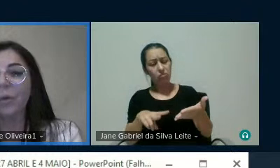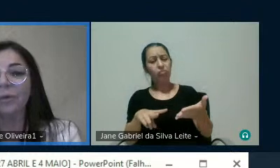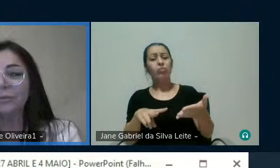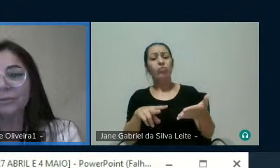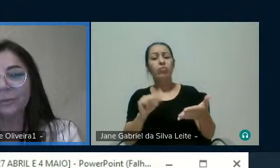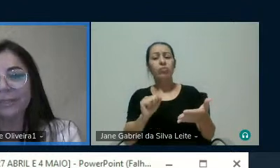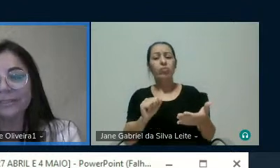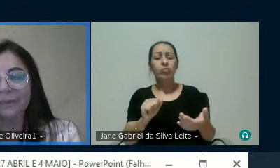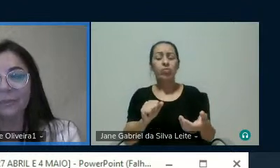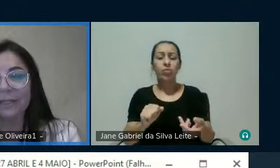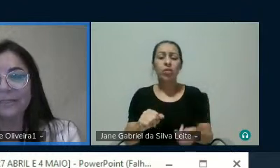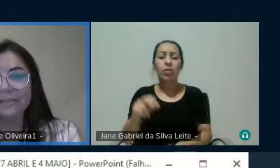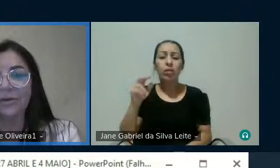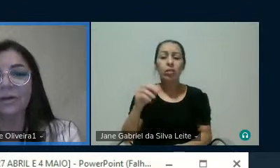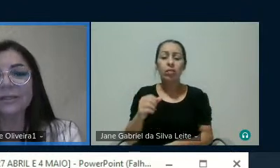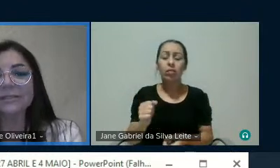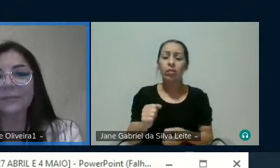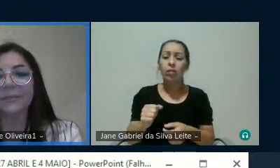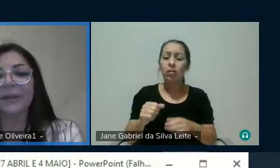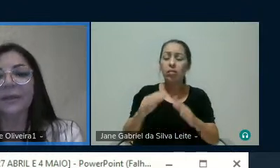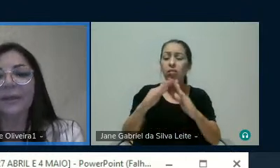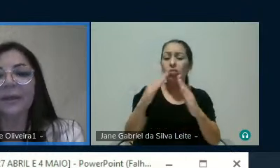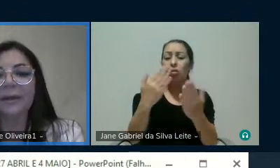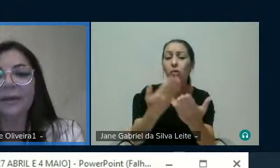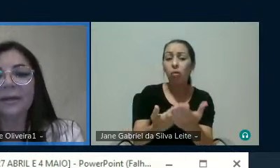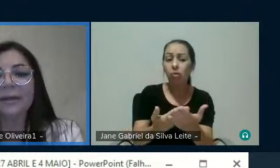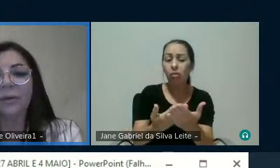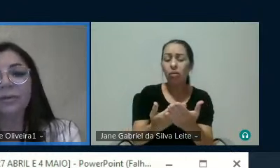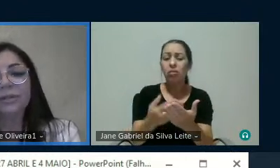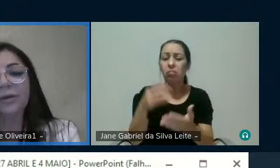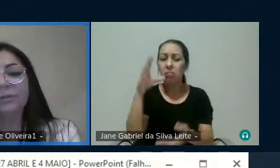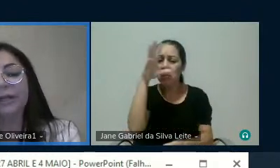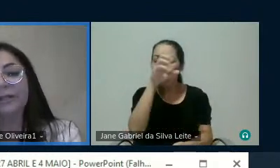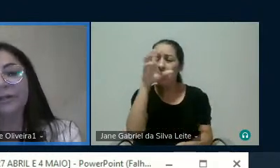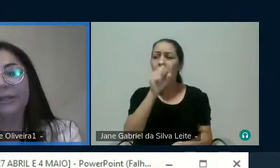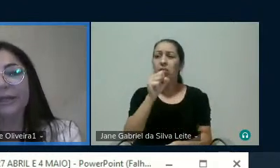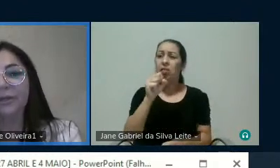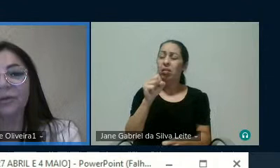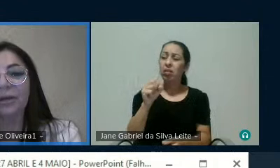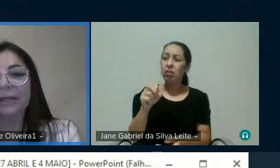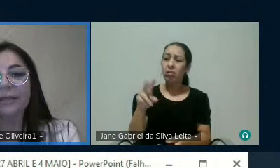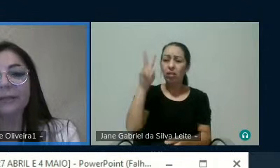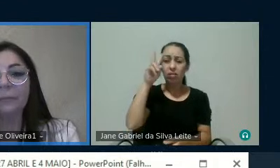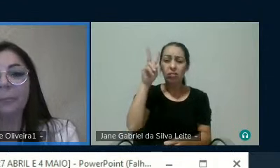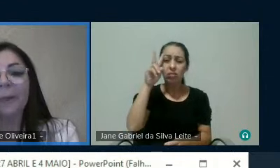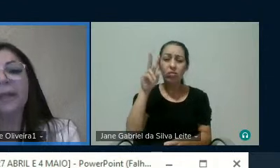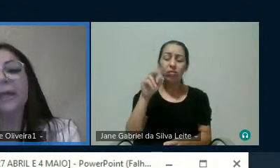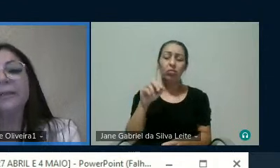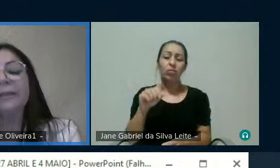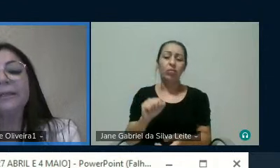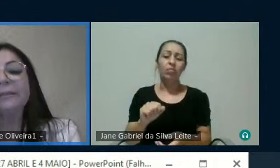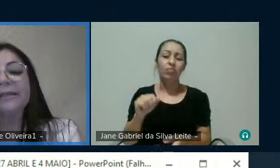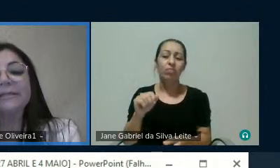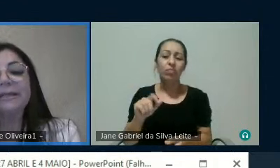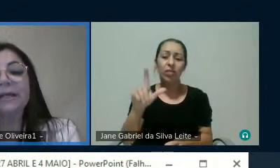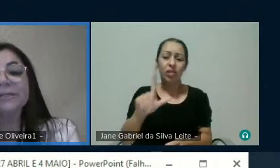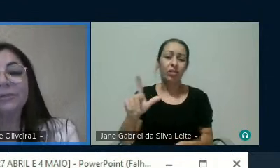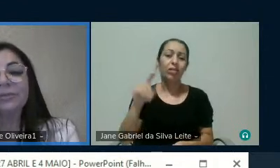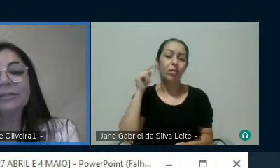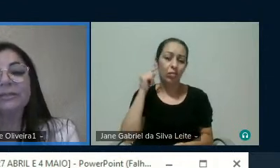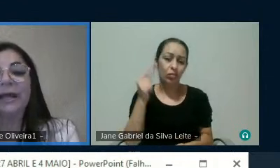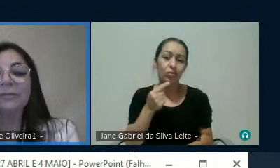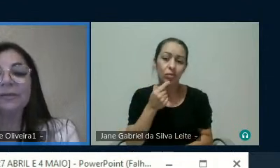na hora do conto, por exemplo, nas escolas. Outra categoria que ela coloca ali, que